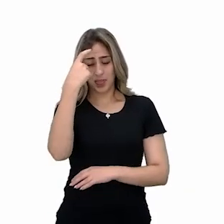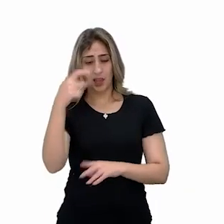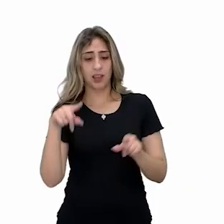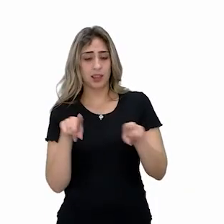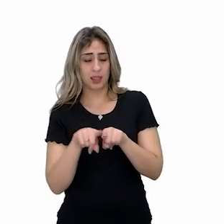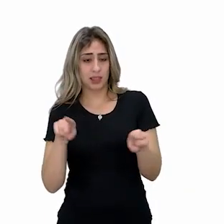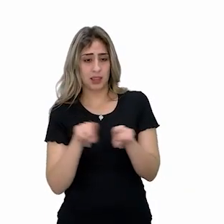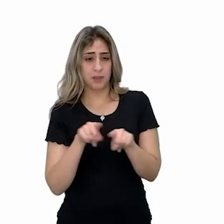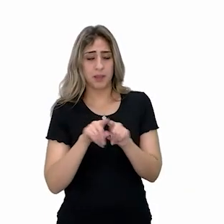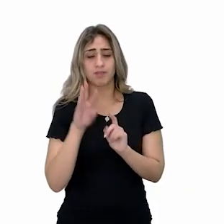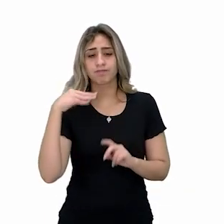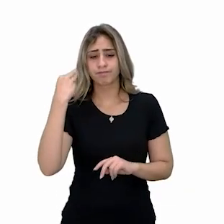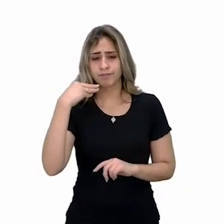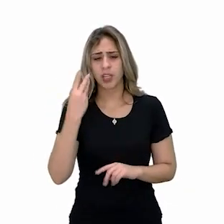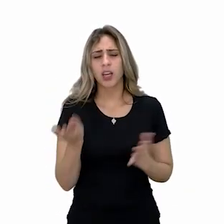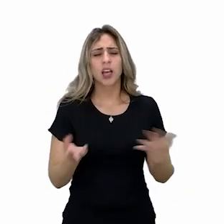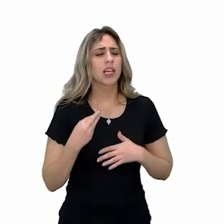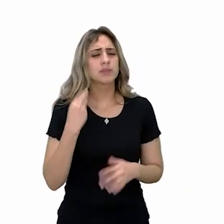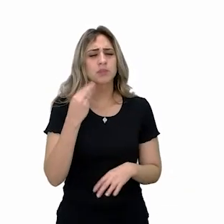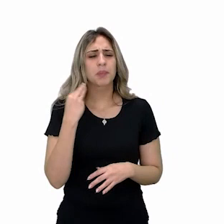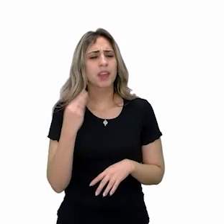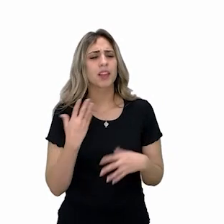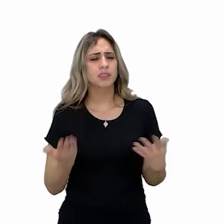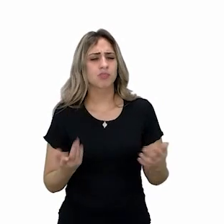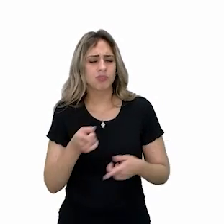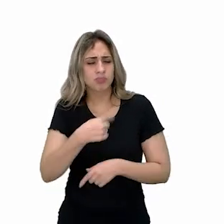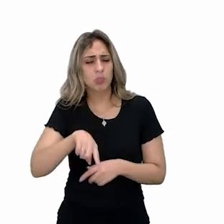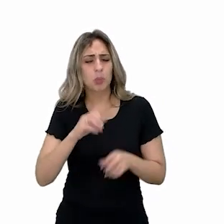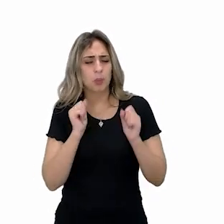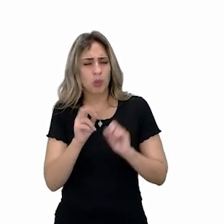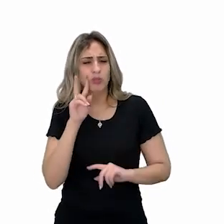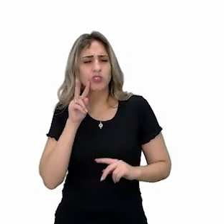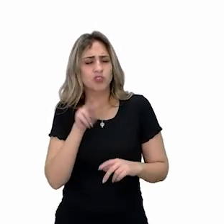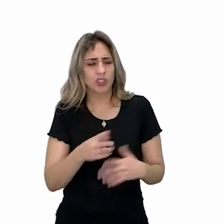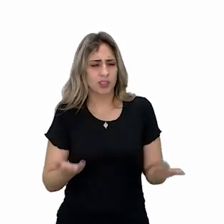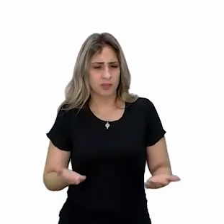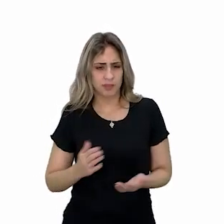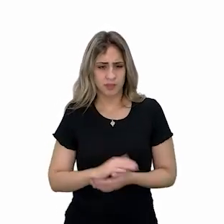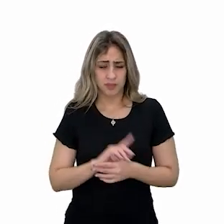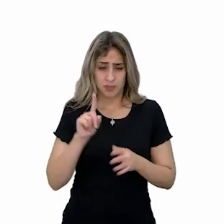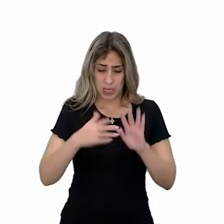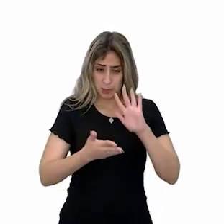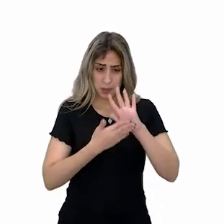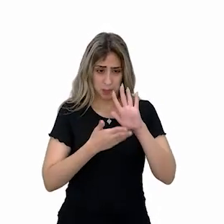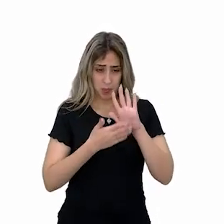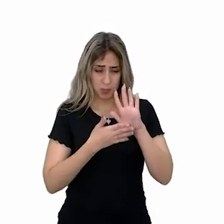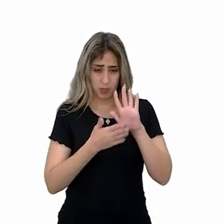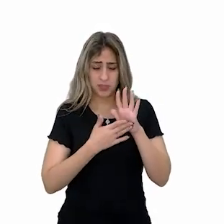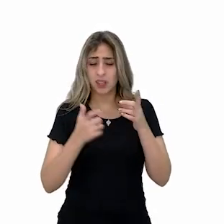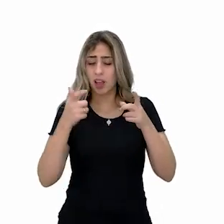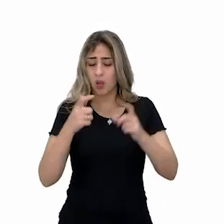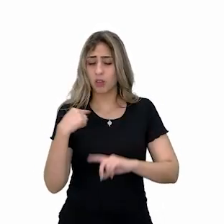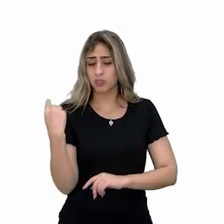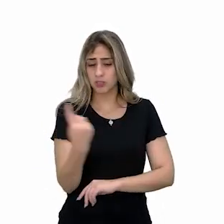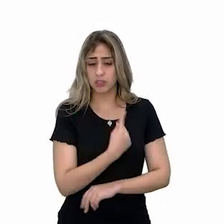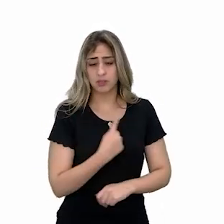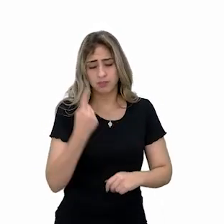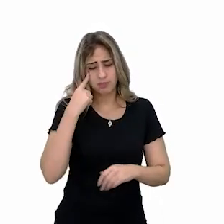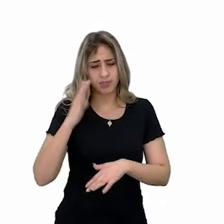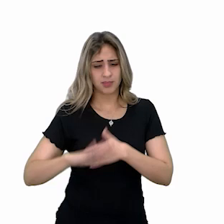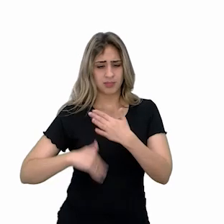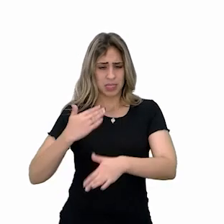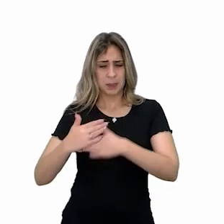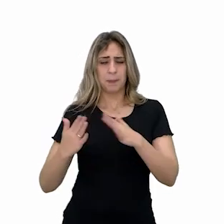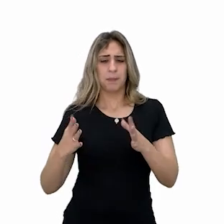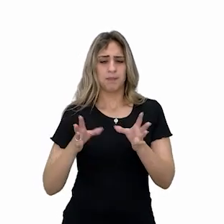justamente do experimento. Então, que tipo de experimentação a gente pode ver aqui? É uma proposta onde a gente pensa em desenvolver uma